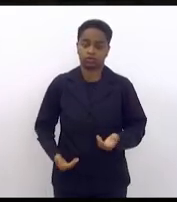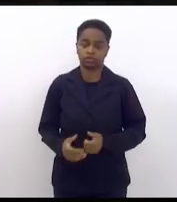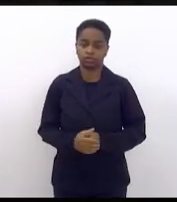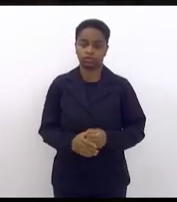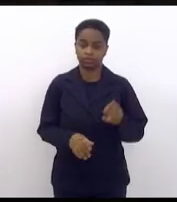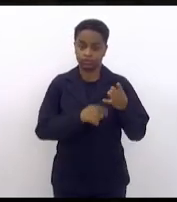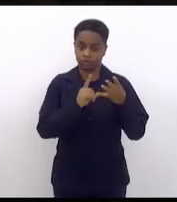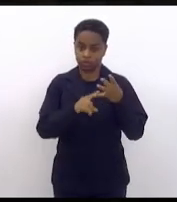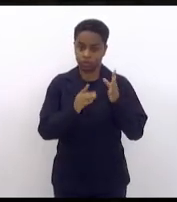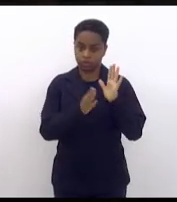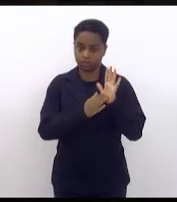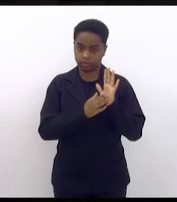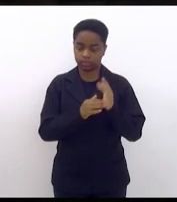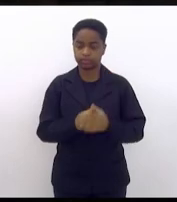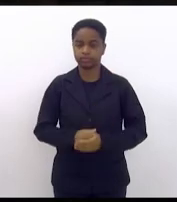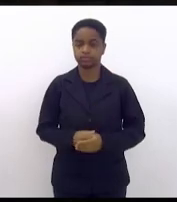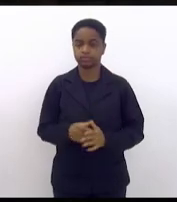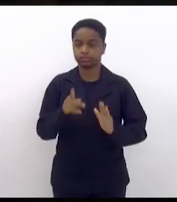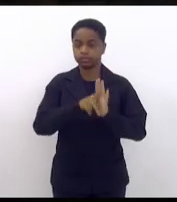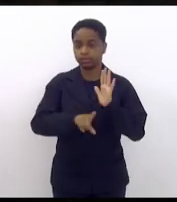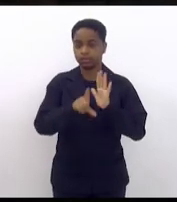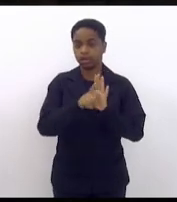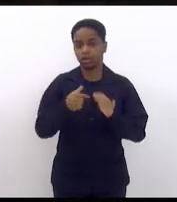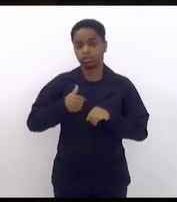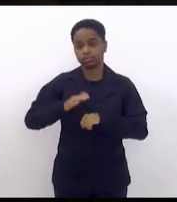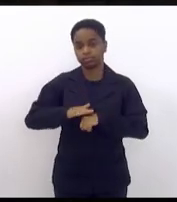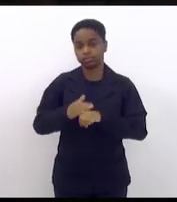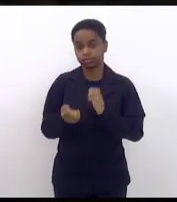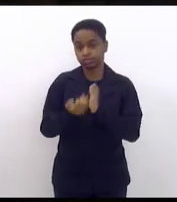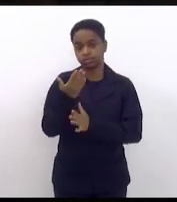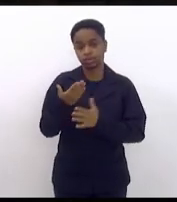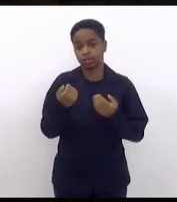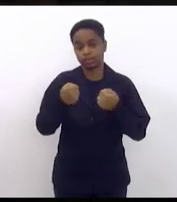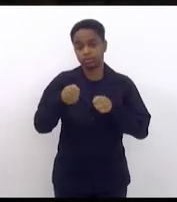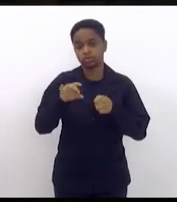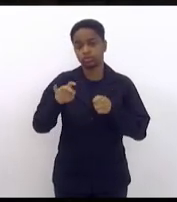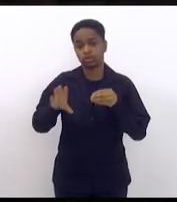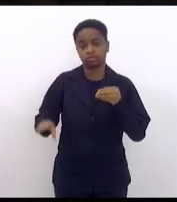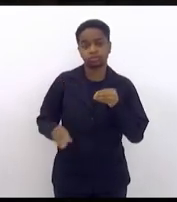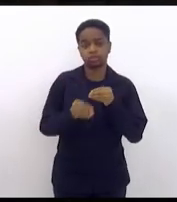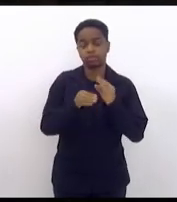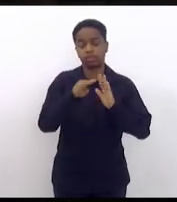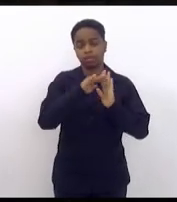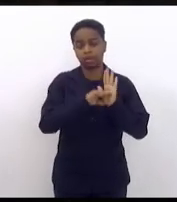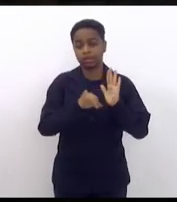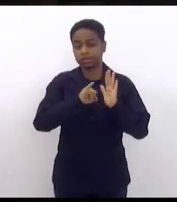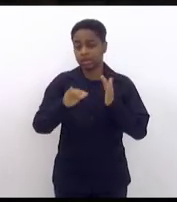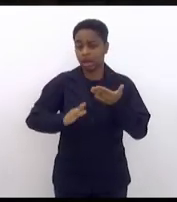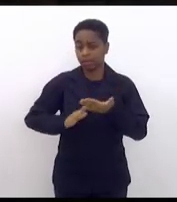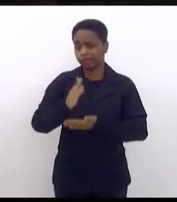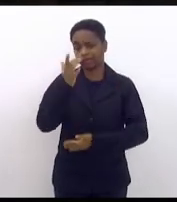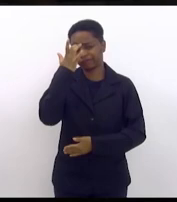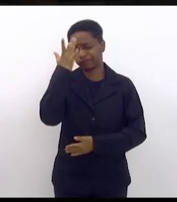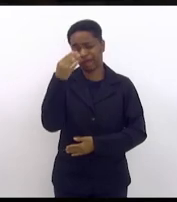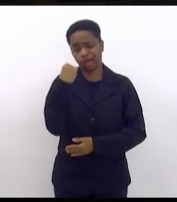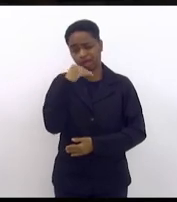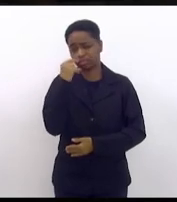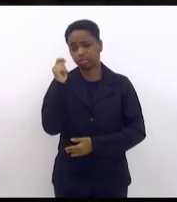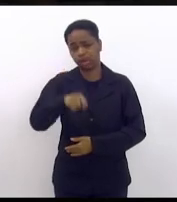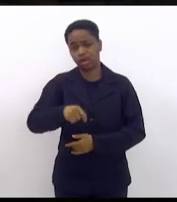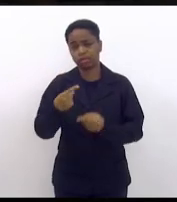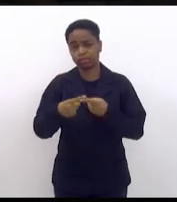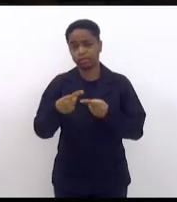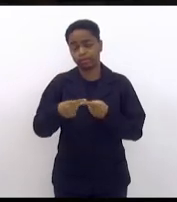4. É um projeto de lei da minha autoria, é só botar na pauta, seria aprovado facilmente, desde que o